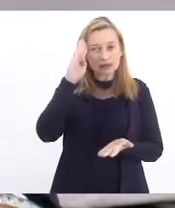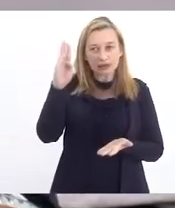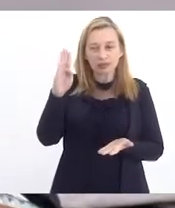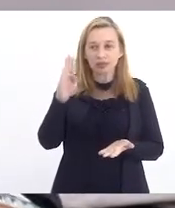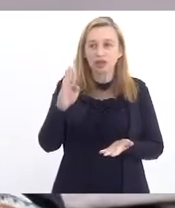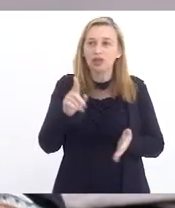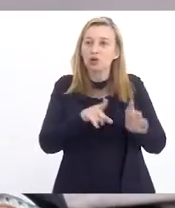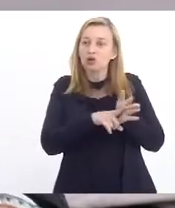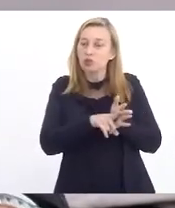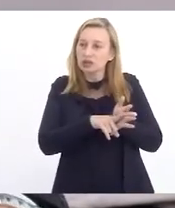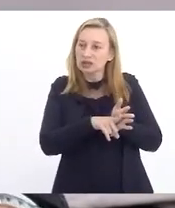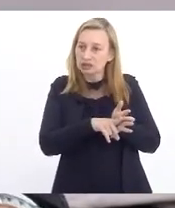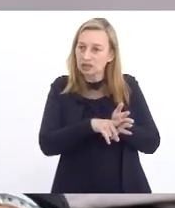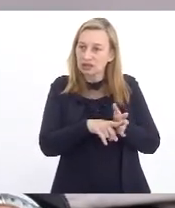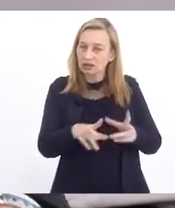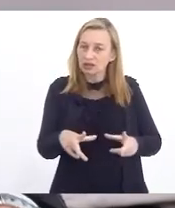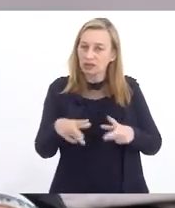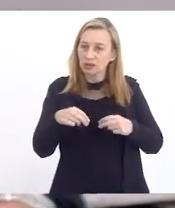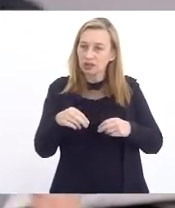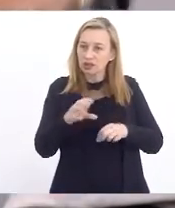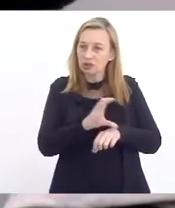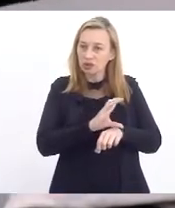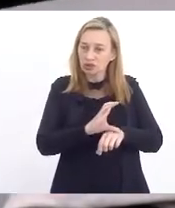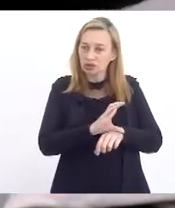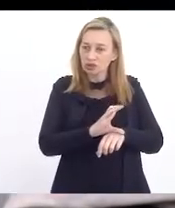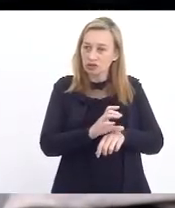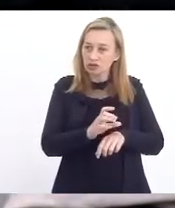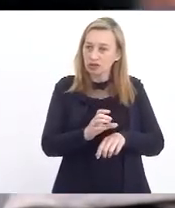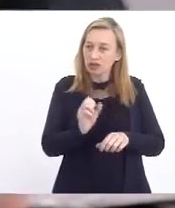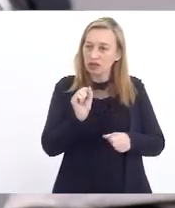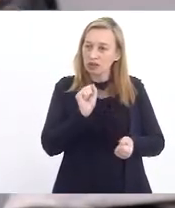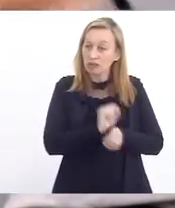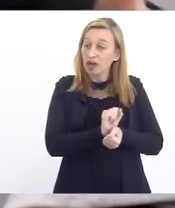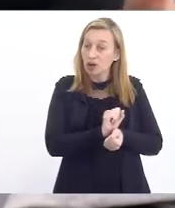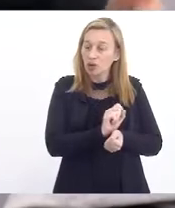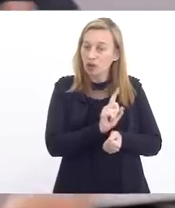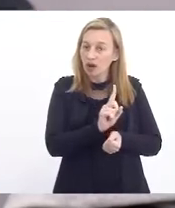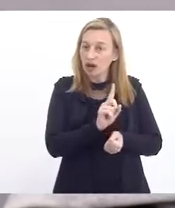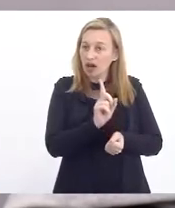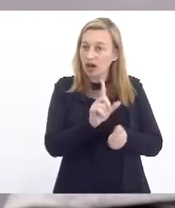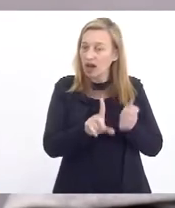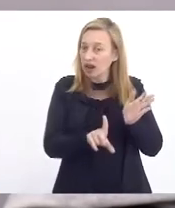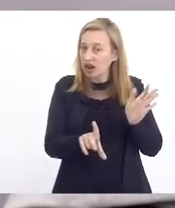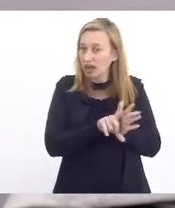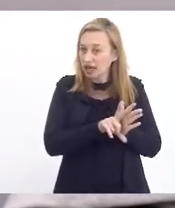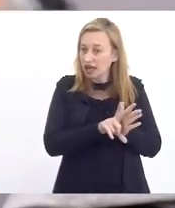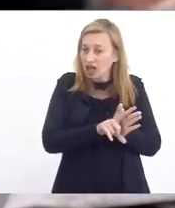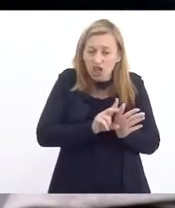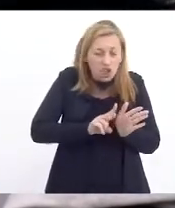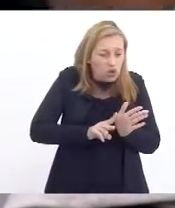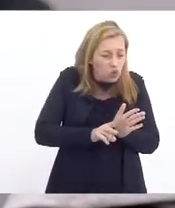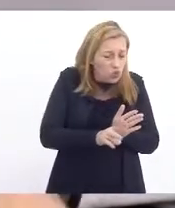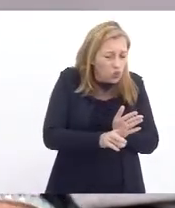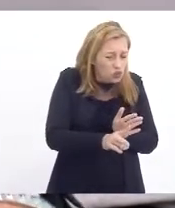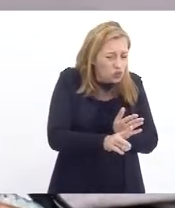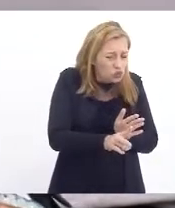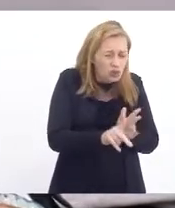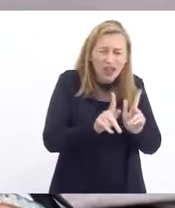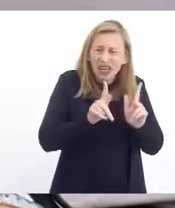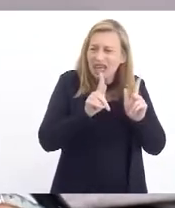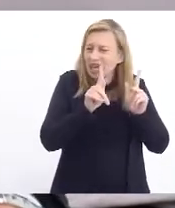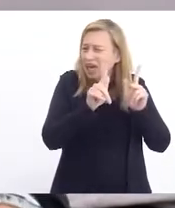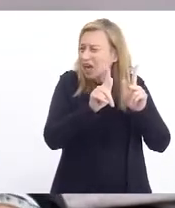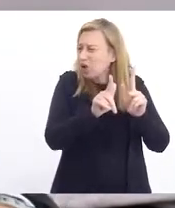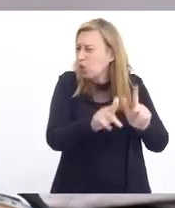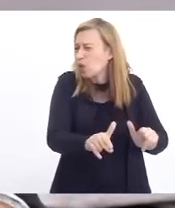o exame de mérito da inconstitucionalidade. Suspendeu a lei. E continua a mesma esculhambação. A mesma